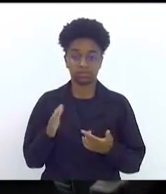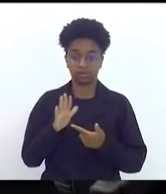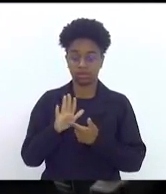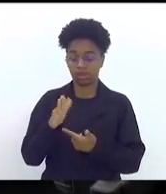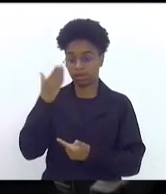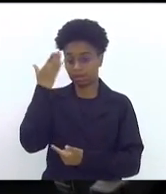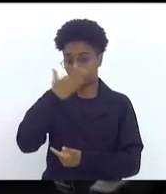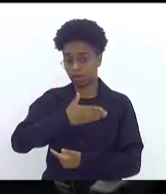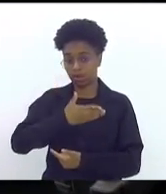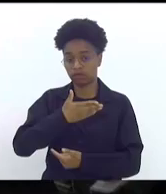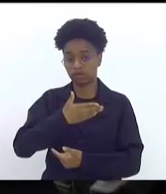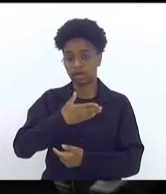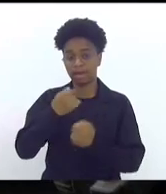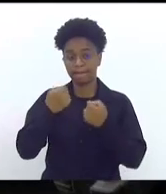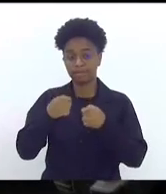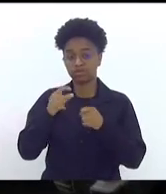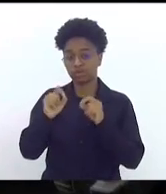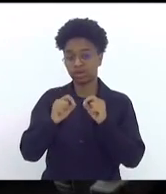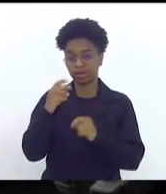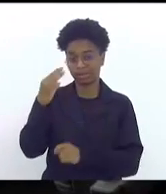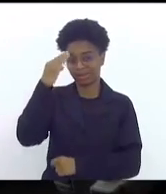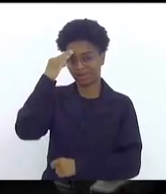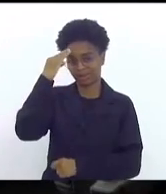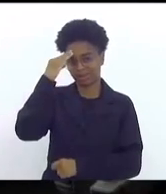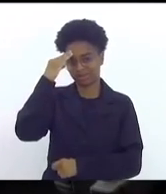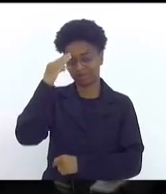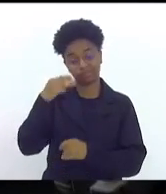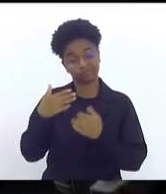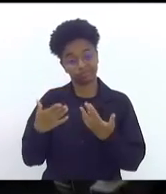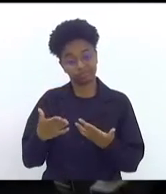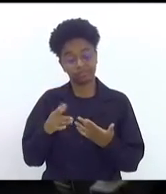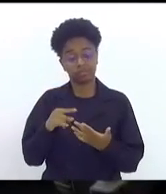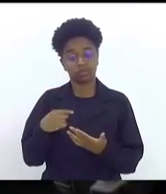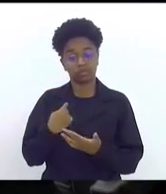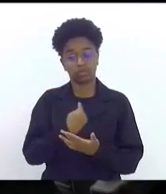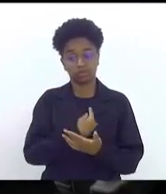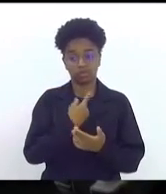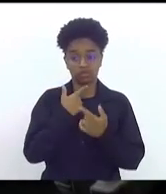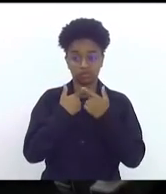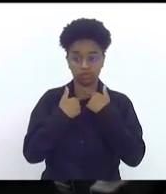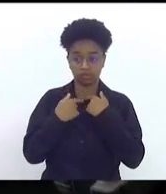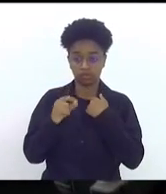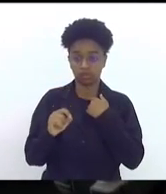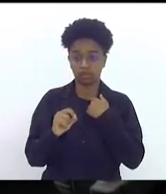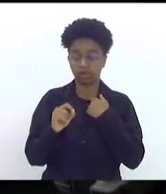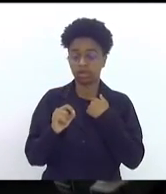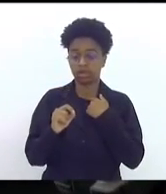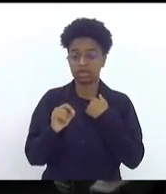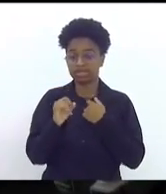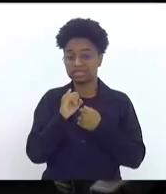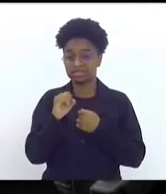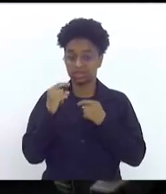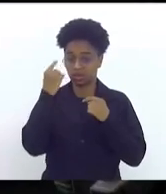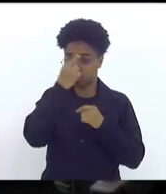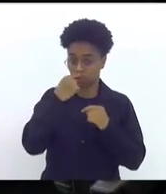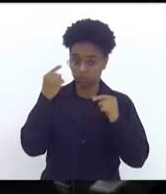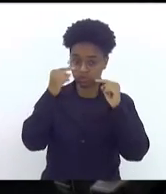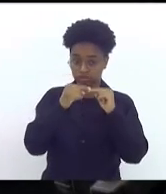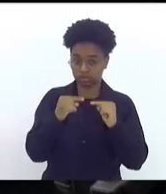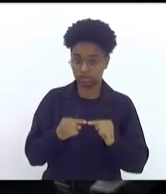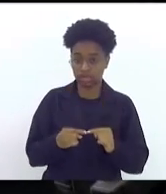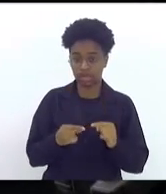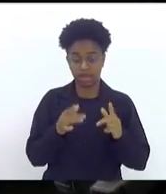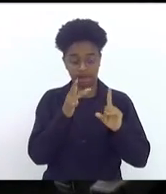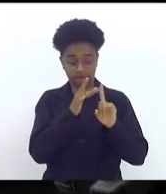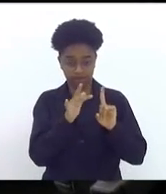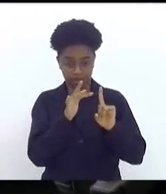prova dependente da memória. O que desejamos, portanto, com o reconhecimento de pessoas, que a vítima ou a testemunha do crime